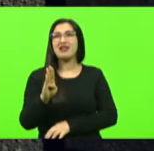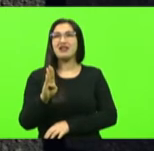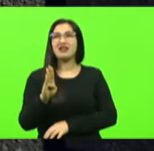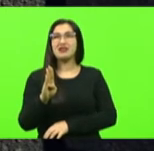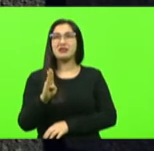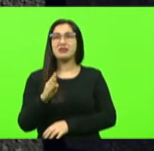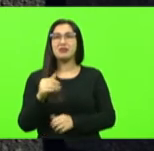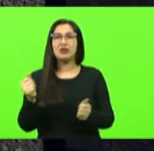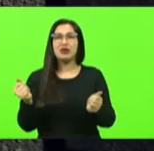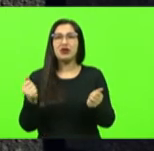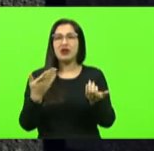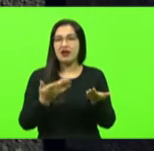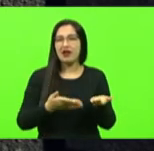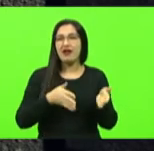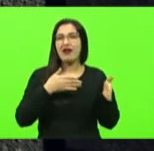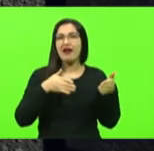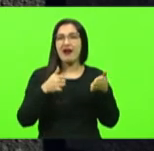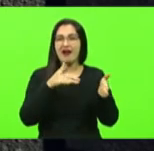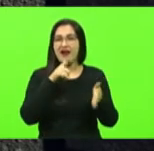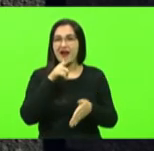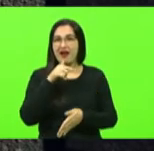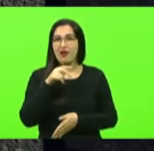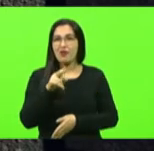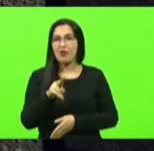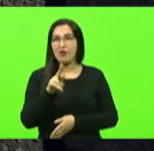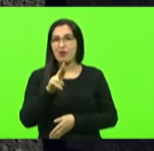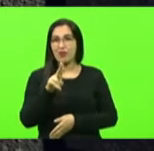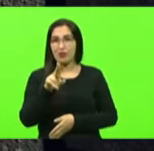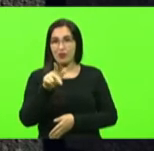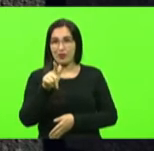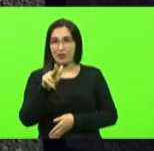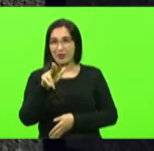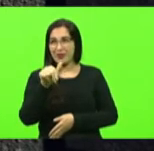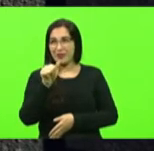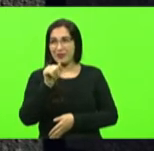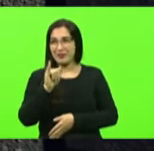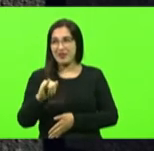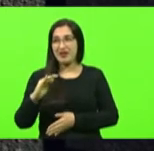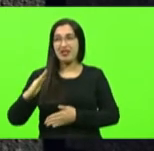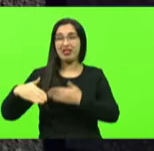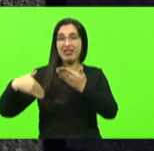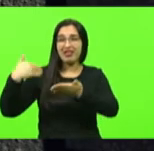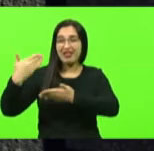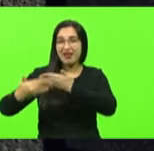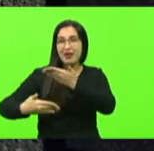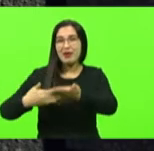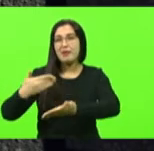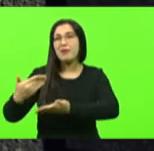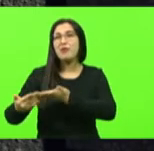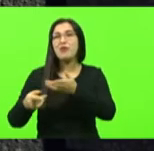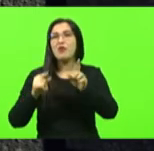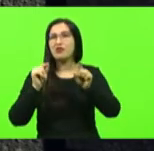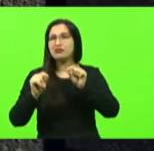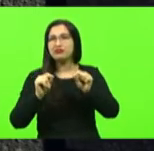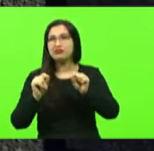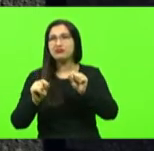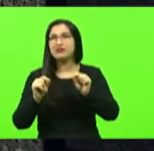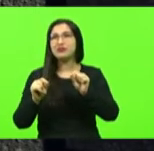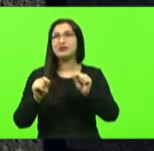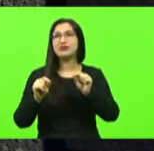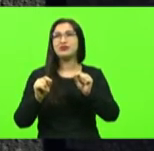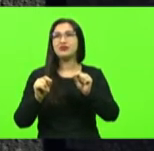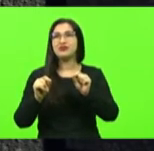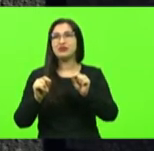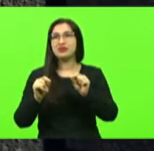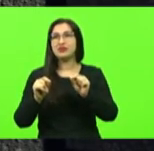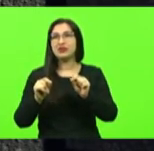do Uruguai, em vários lugares. Depois foi indo com o tempo, daí a ETV estava vendo